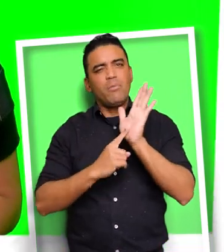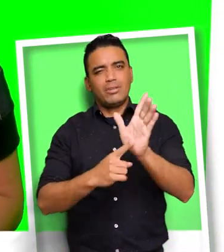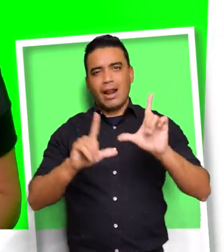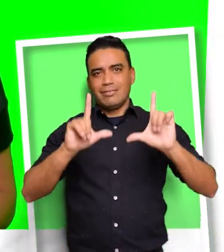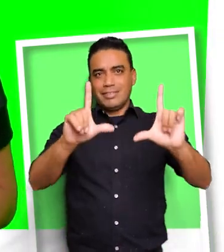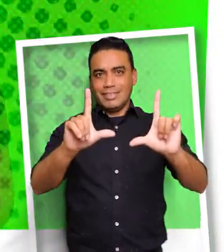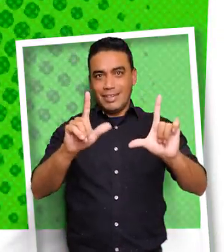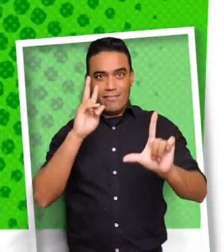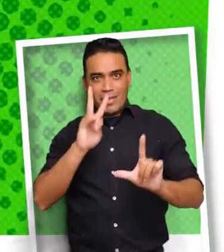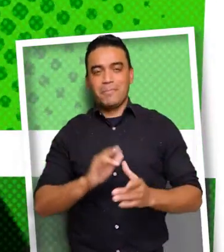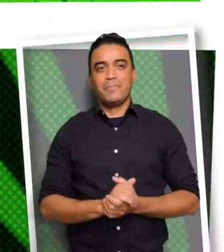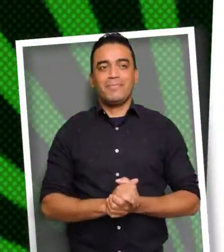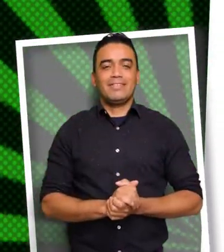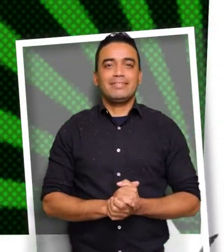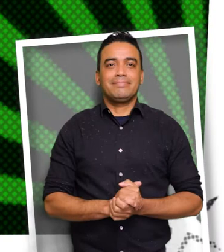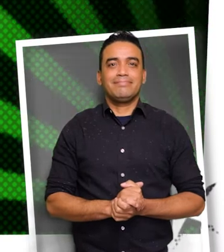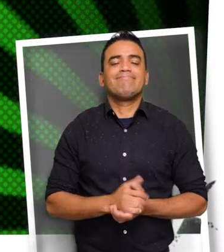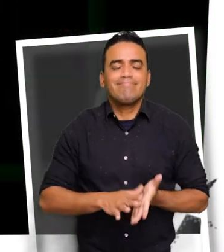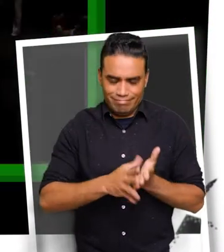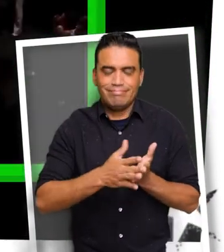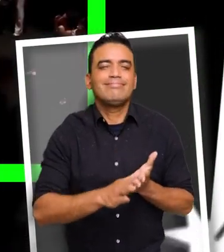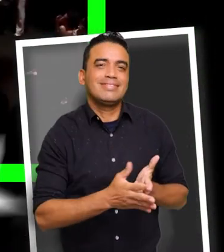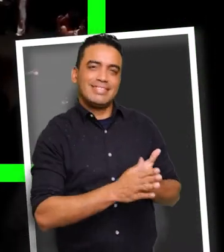para vocês, vocês vão entender o que eu estou falando.